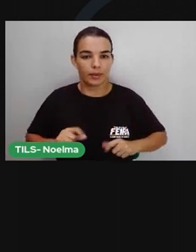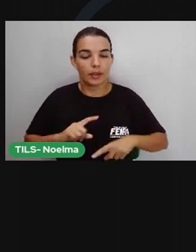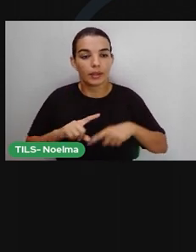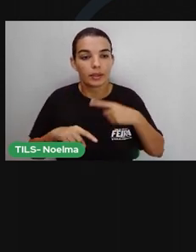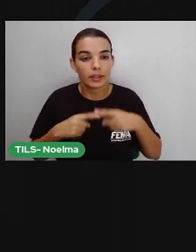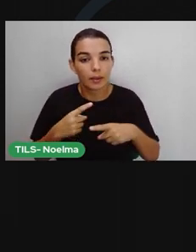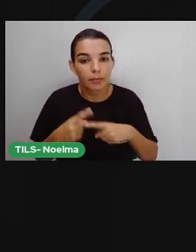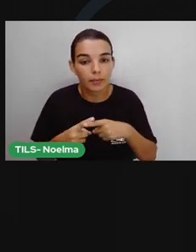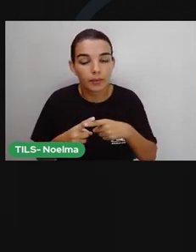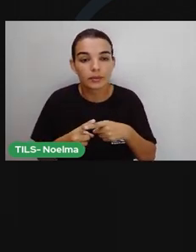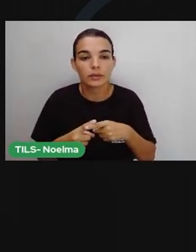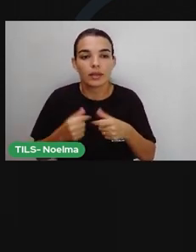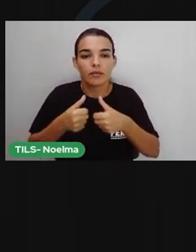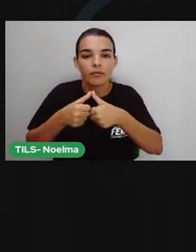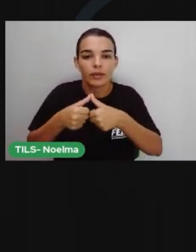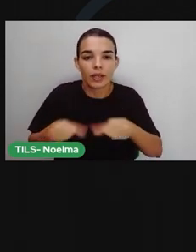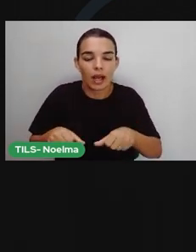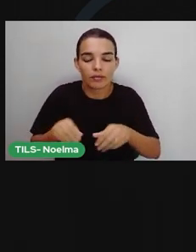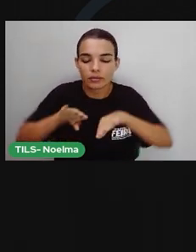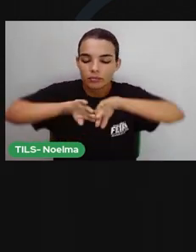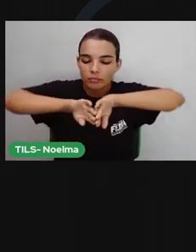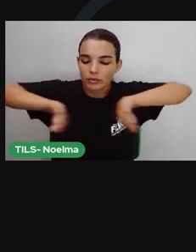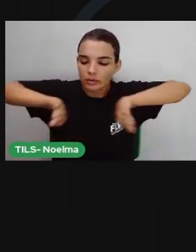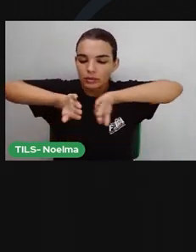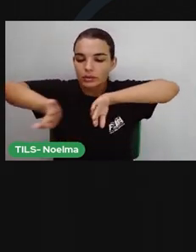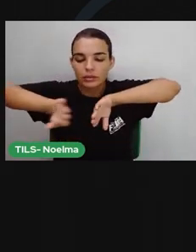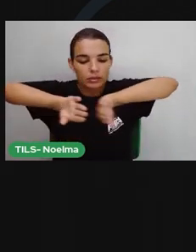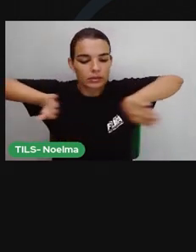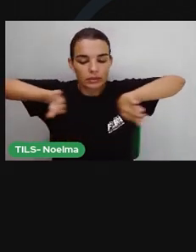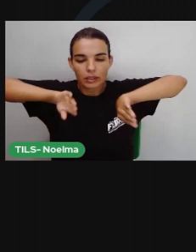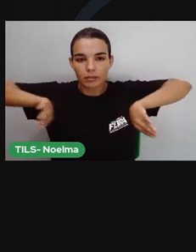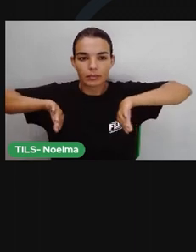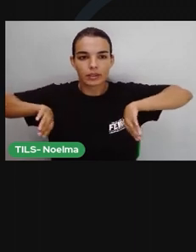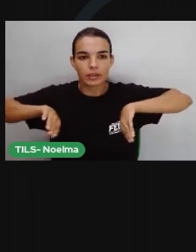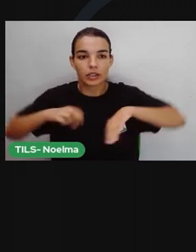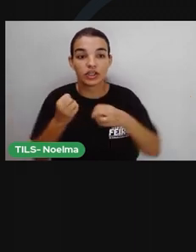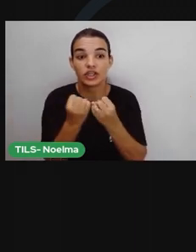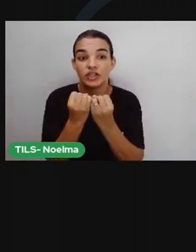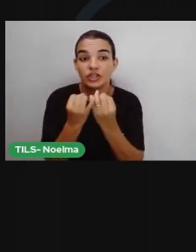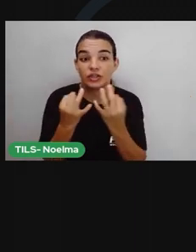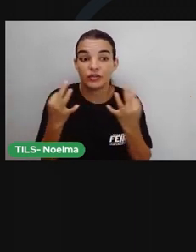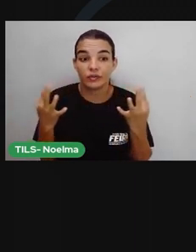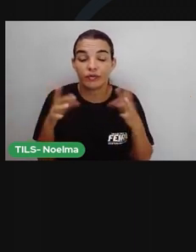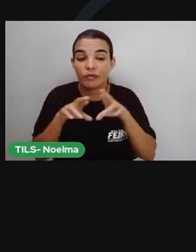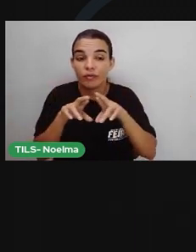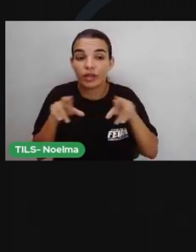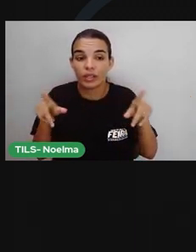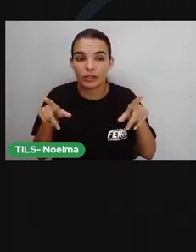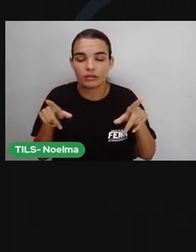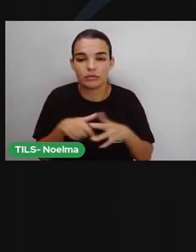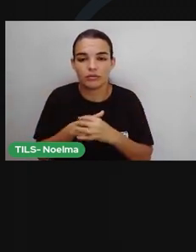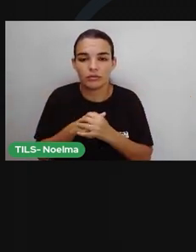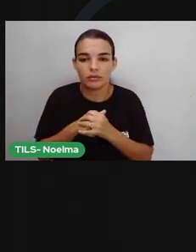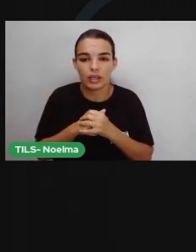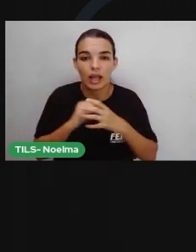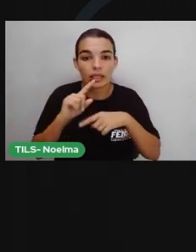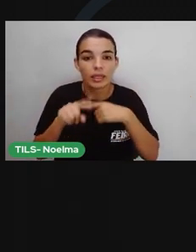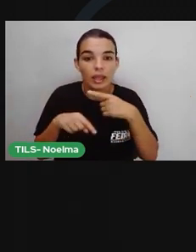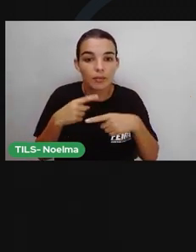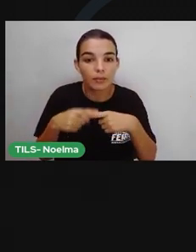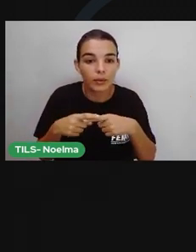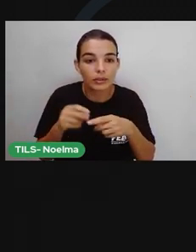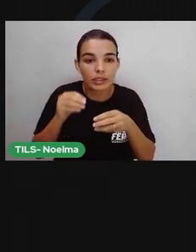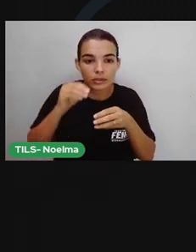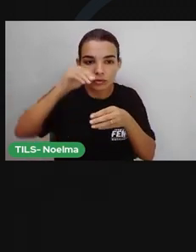ficava nessas formas até se separarem diferentes tipos de açúcar. Após essa etapa, o açúcar era